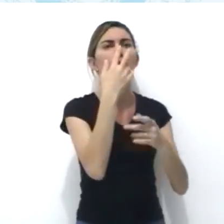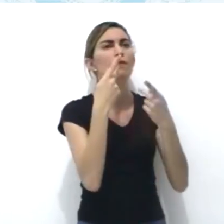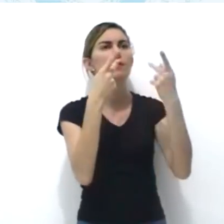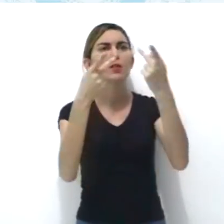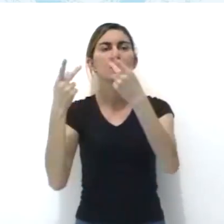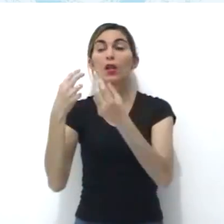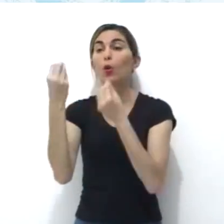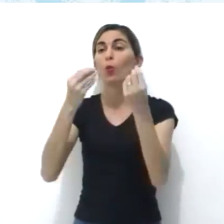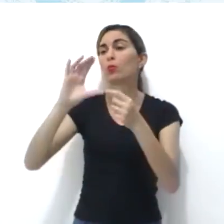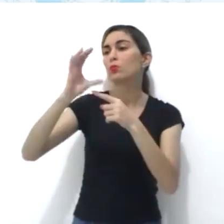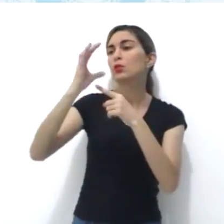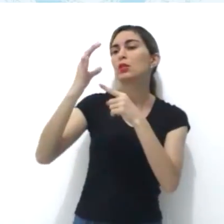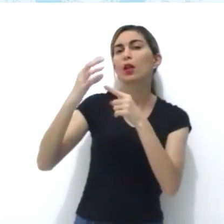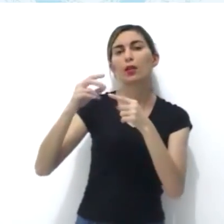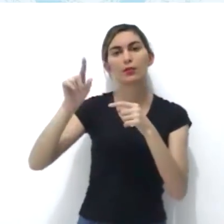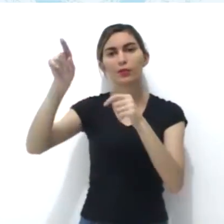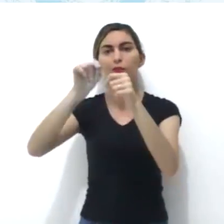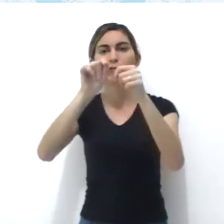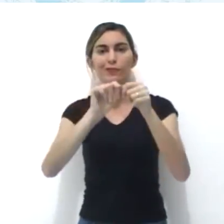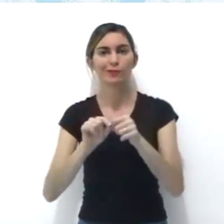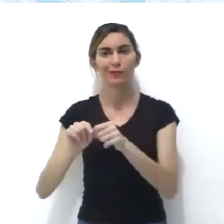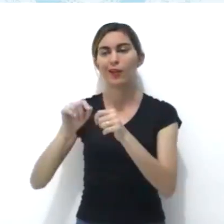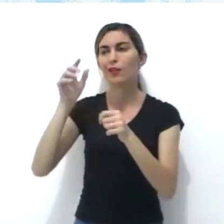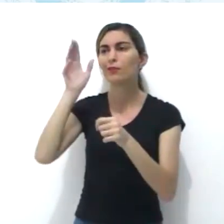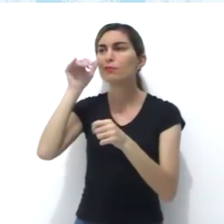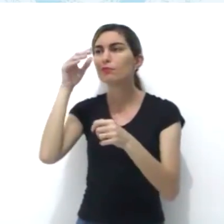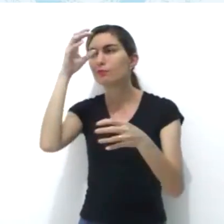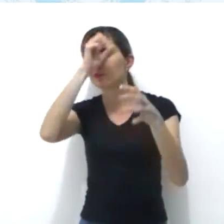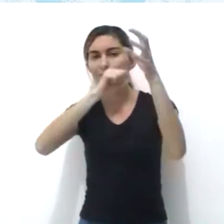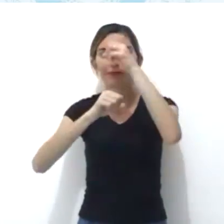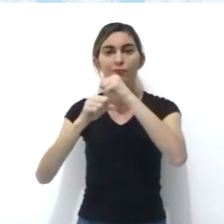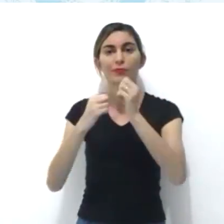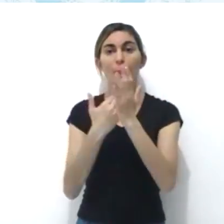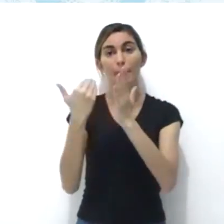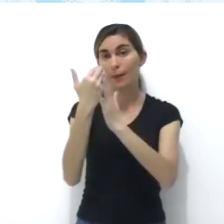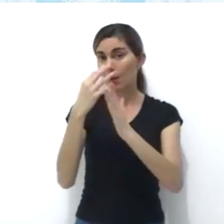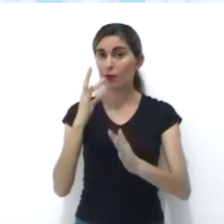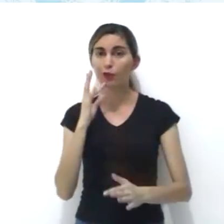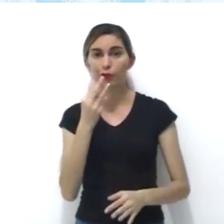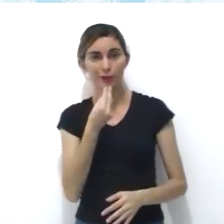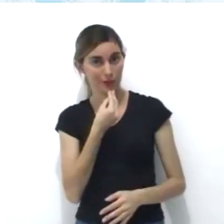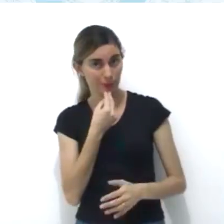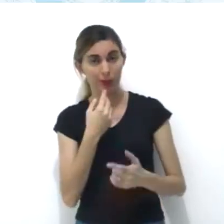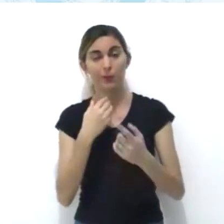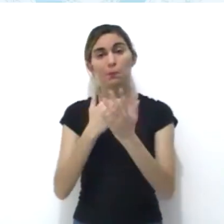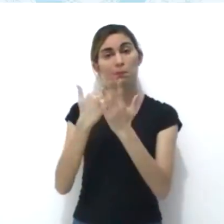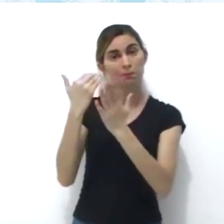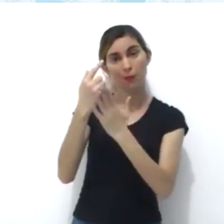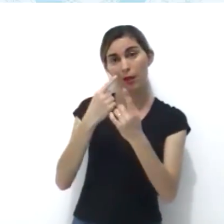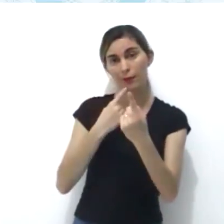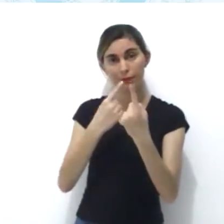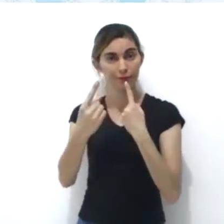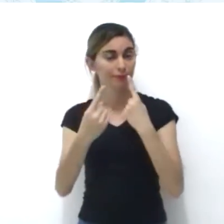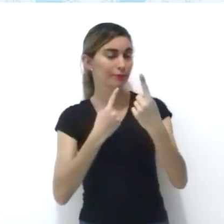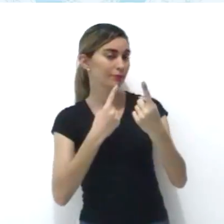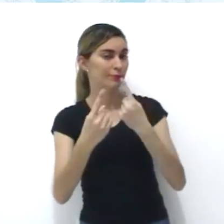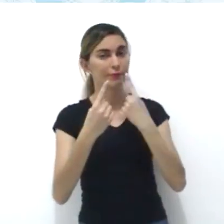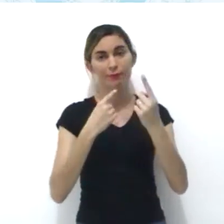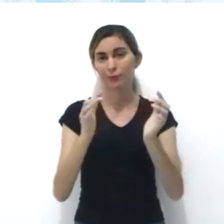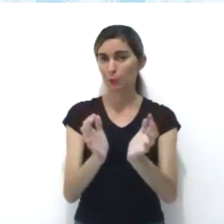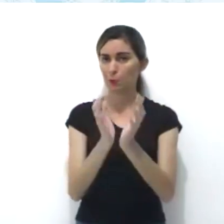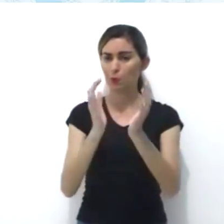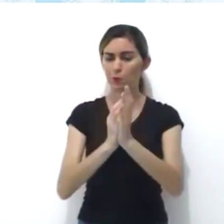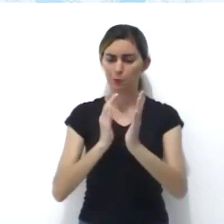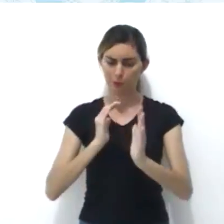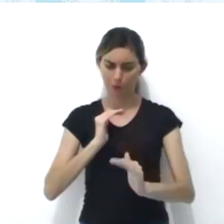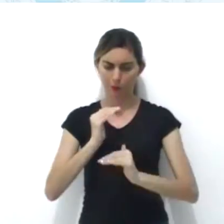para ver como é que a ciência se faz ali também. E aí, obviamente, que mais conhecimento, mais discussão, e aí a gente